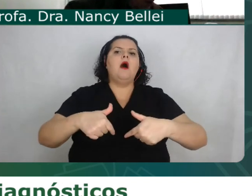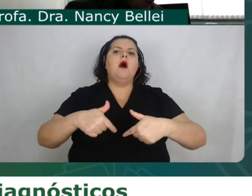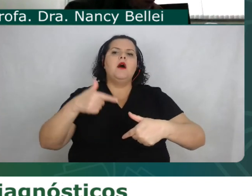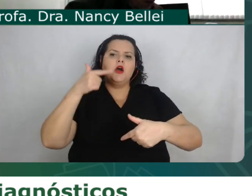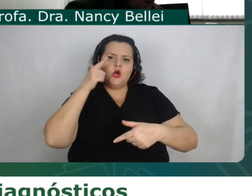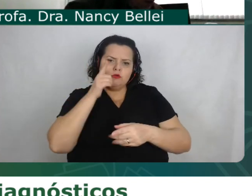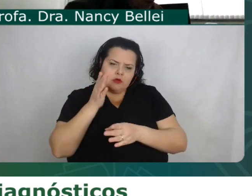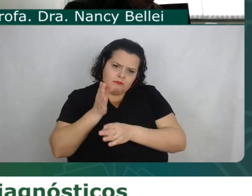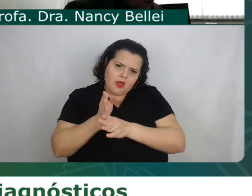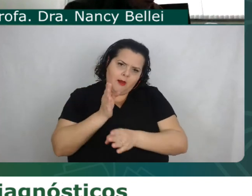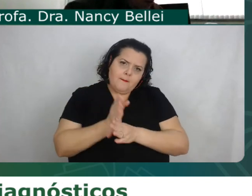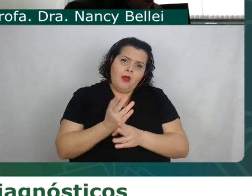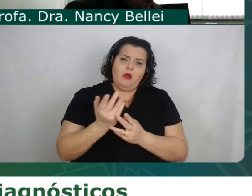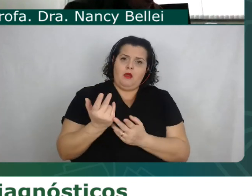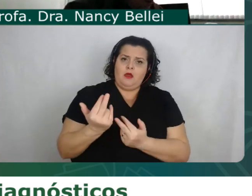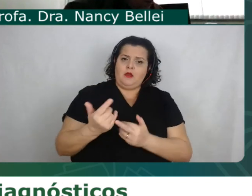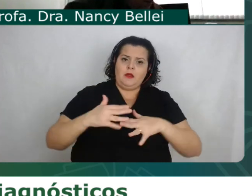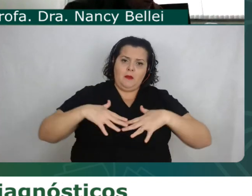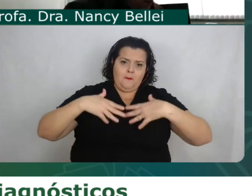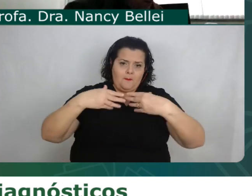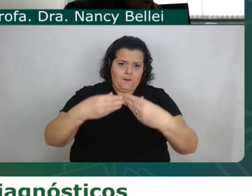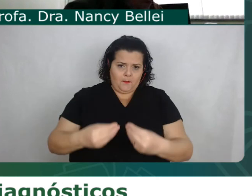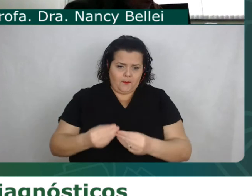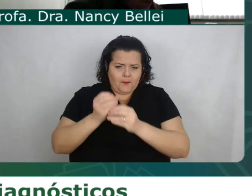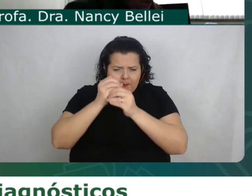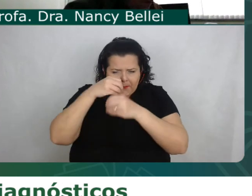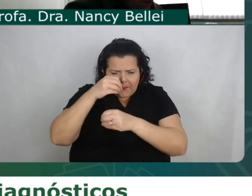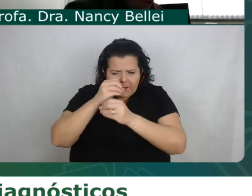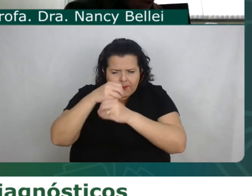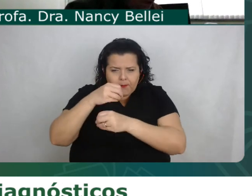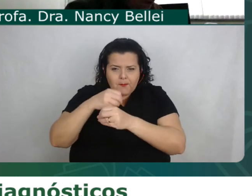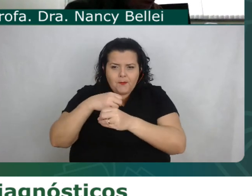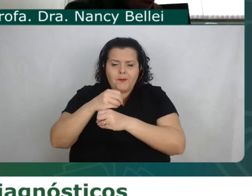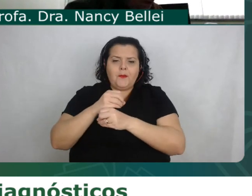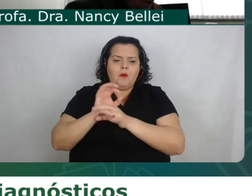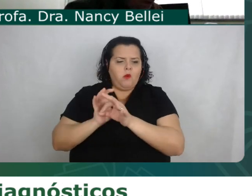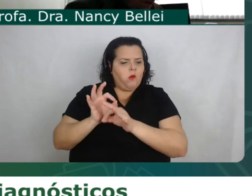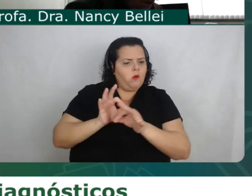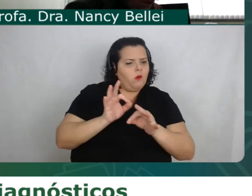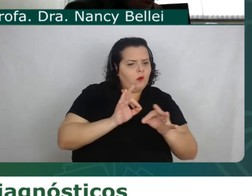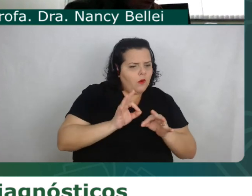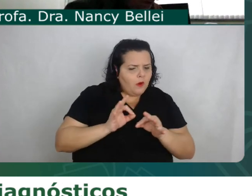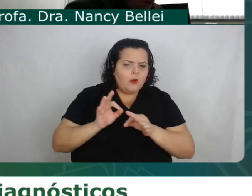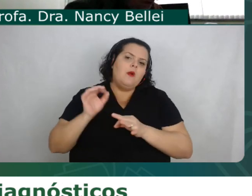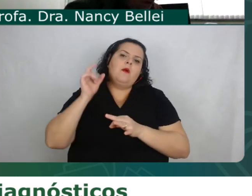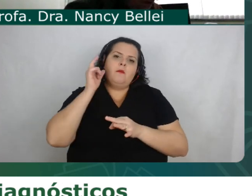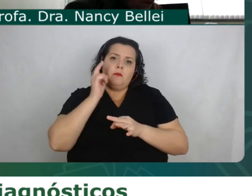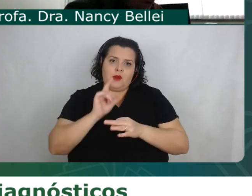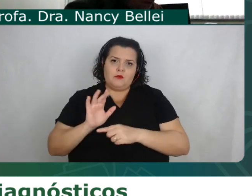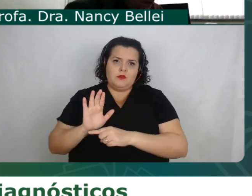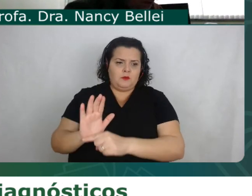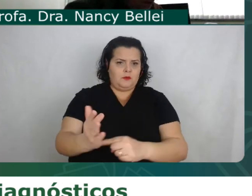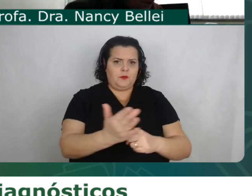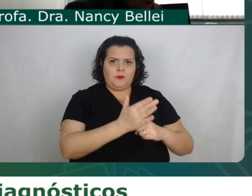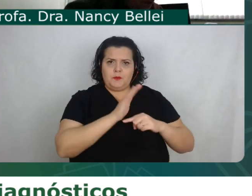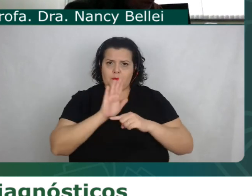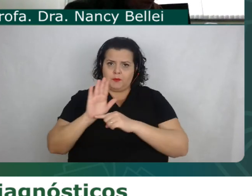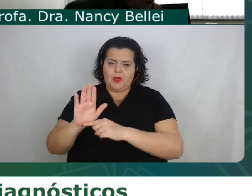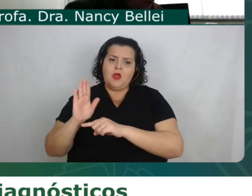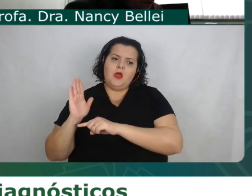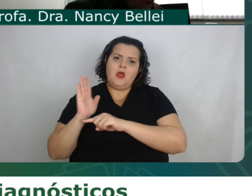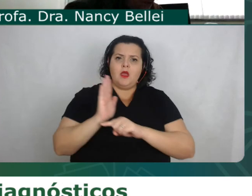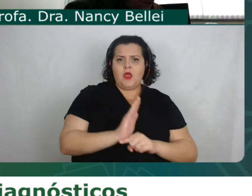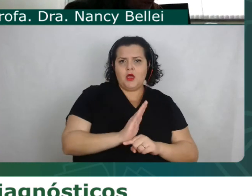que a Unifesp mobilizou os seus laboratórios de pesquisa, né, para produzir uma rede colaborativa e dar suporte para o Hospital São Paulo,